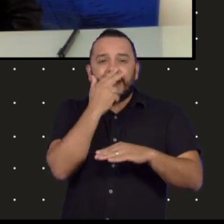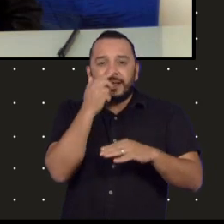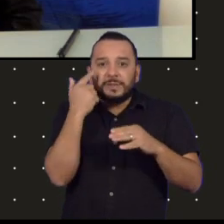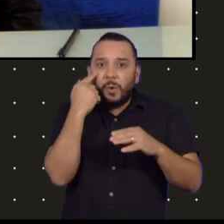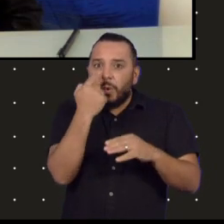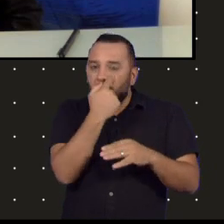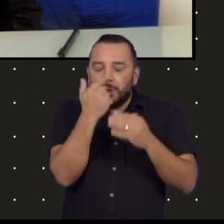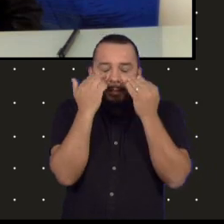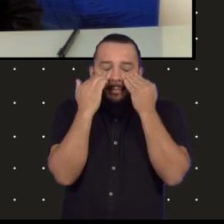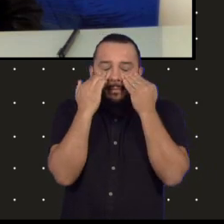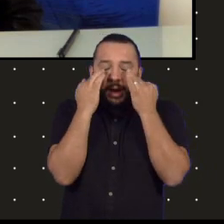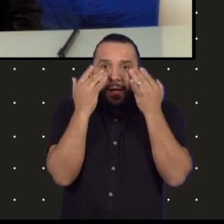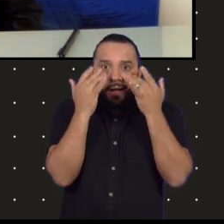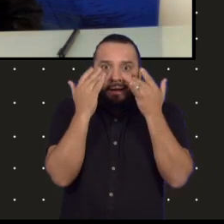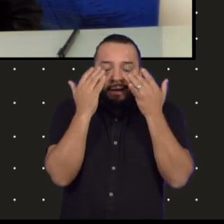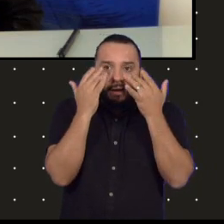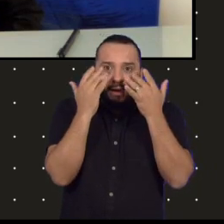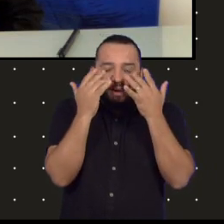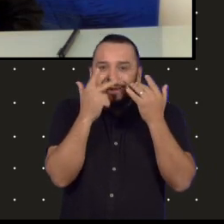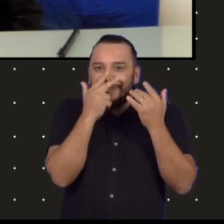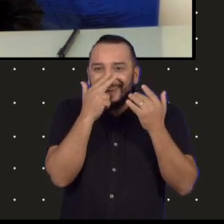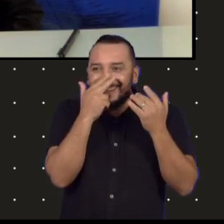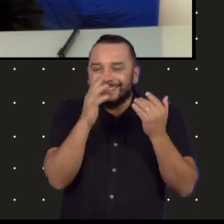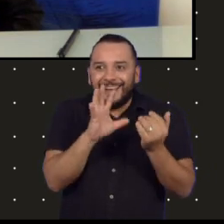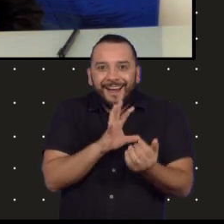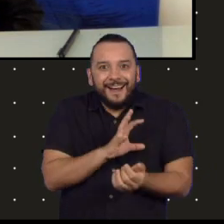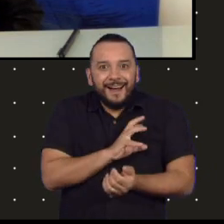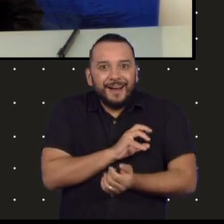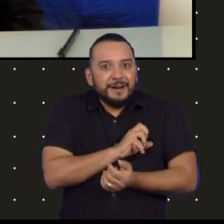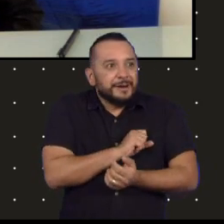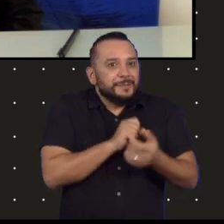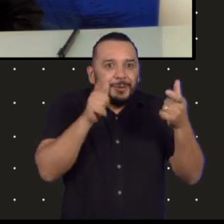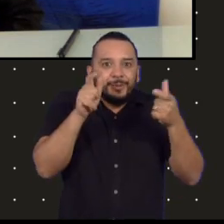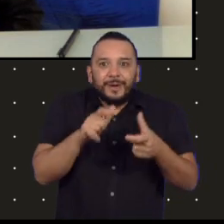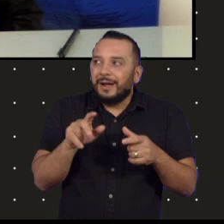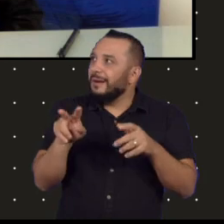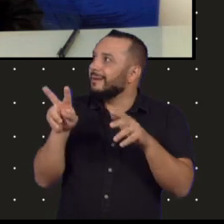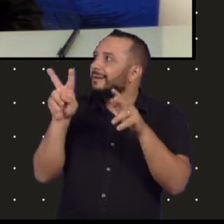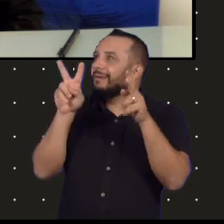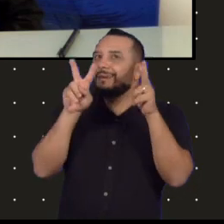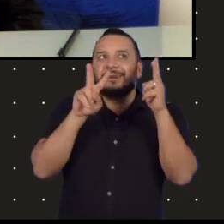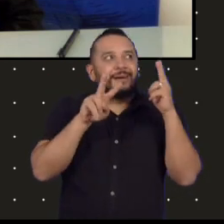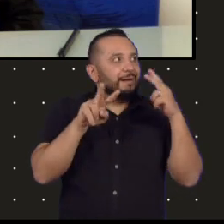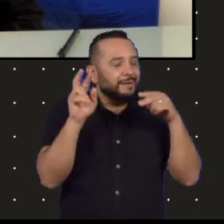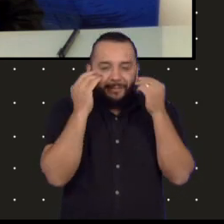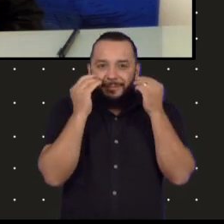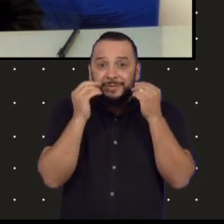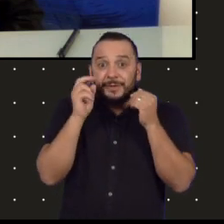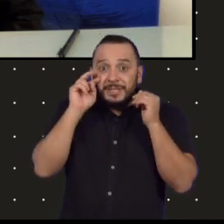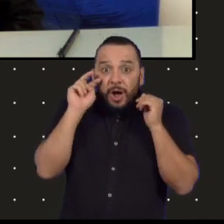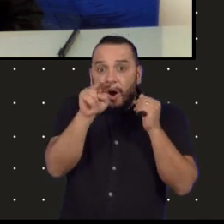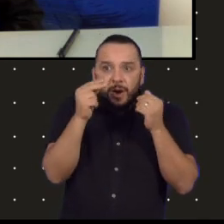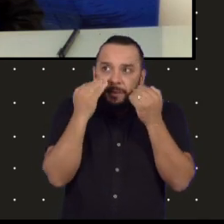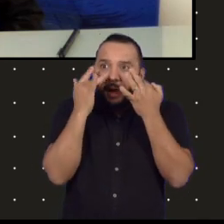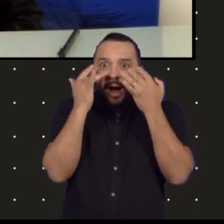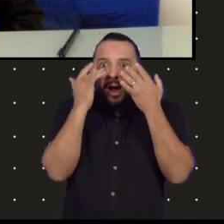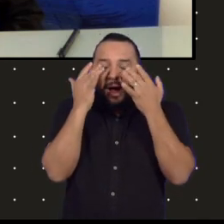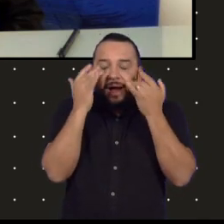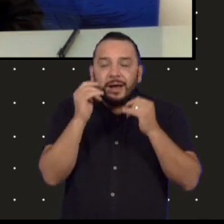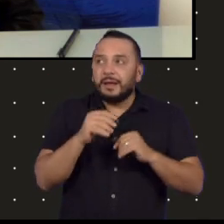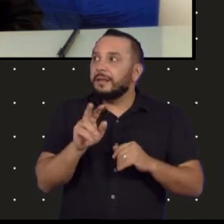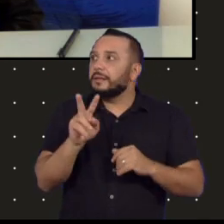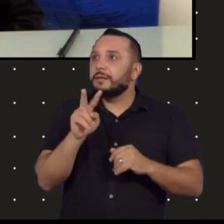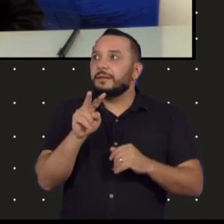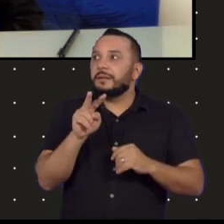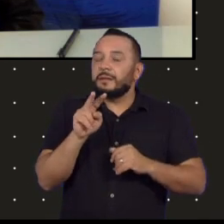brilha, brilha, brilha de paixão, paixão por aquele lugar que ela vai criar. Você olha assim pra ela, fala, Beth, ela já tá